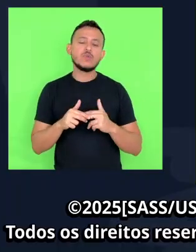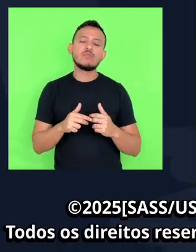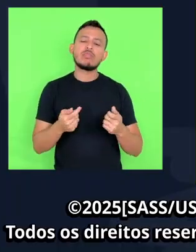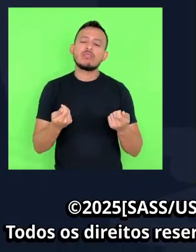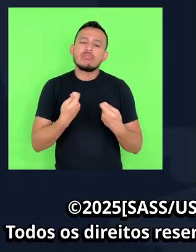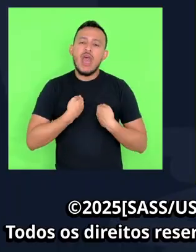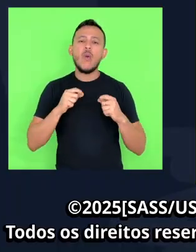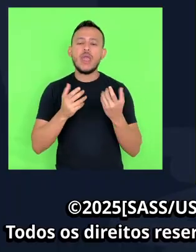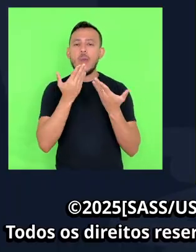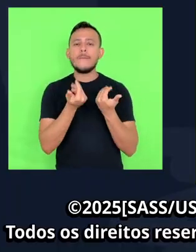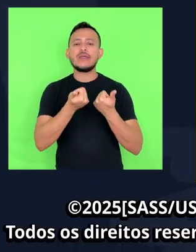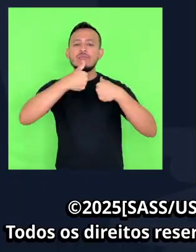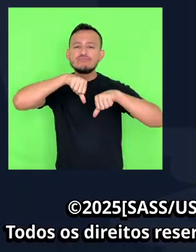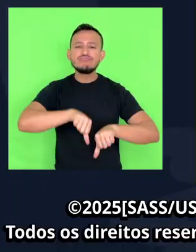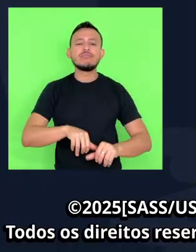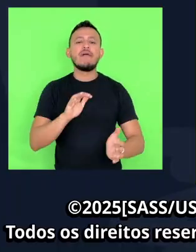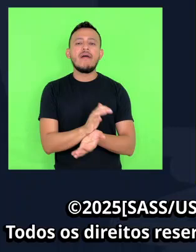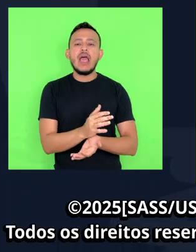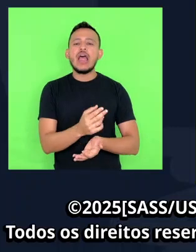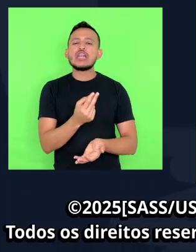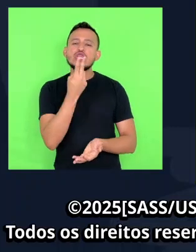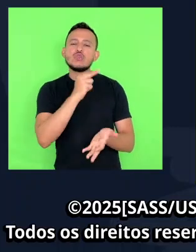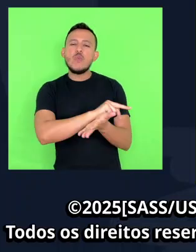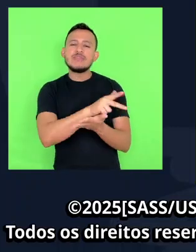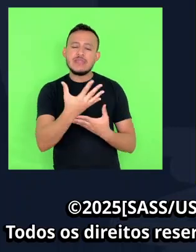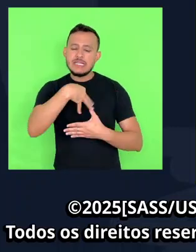má nutrição em todas as suas formas,